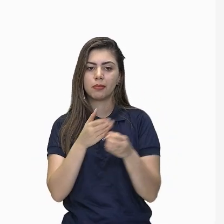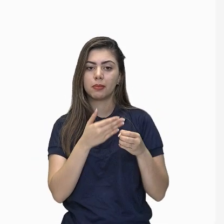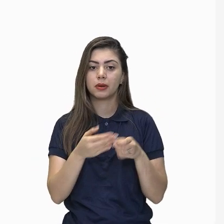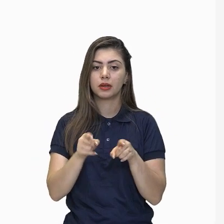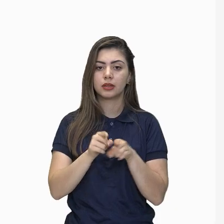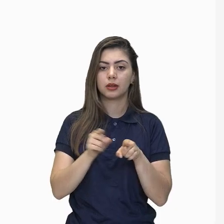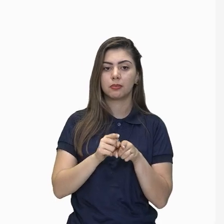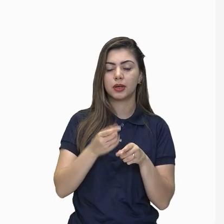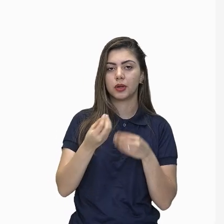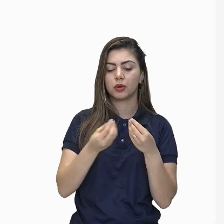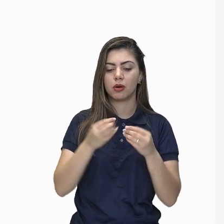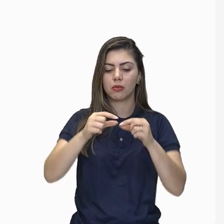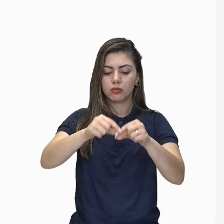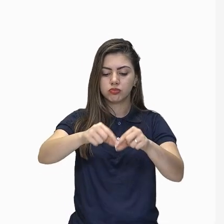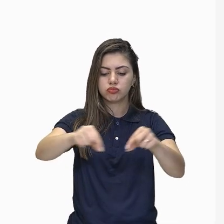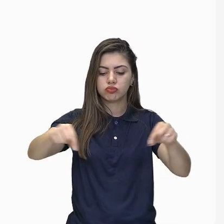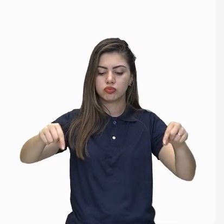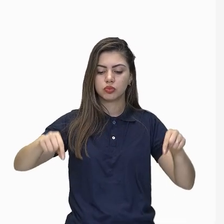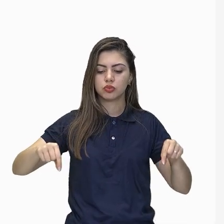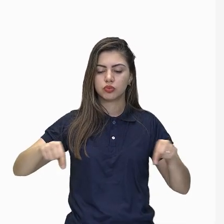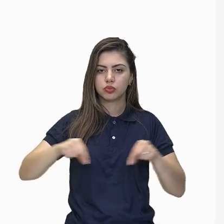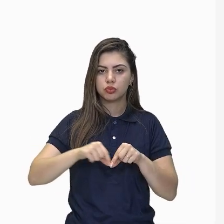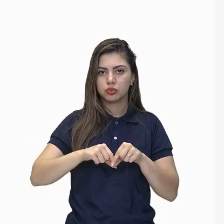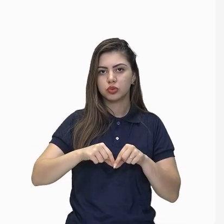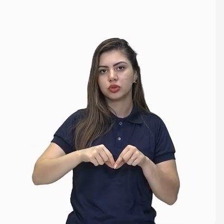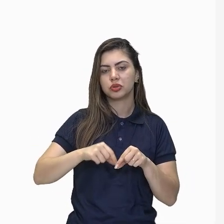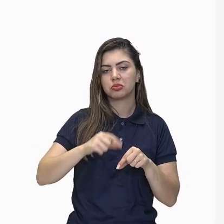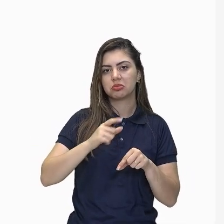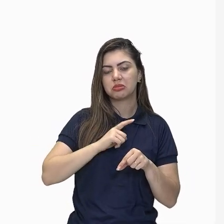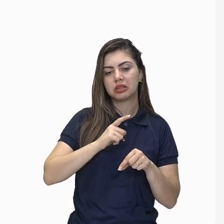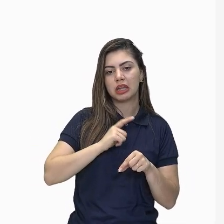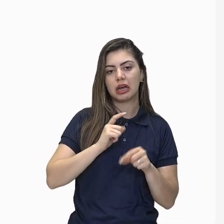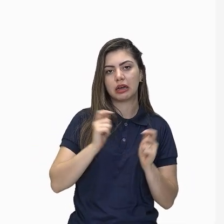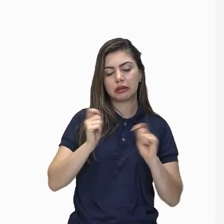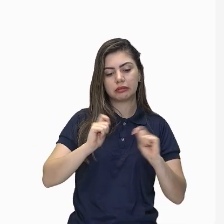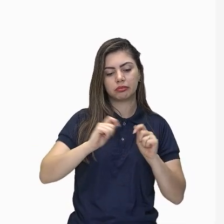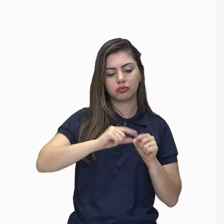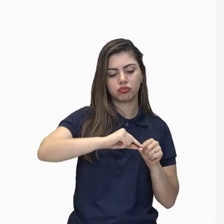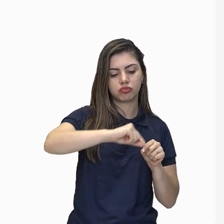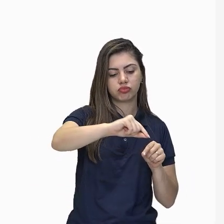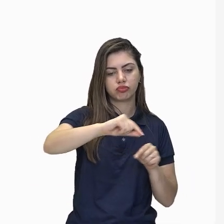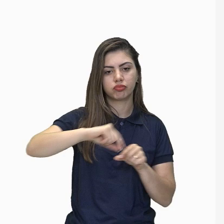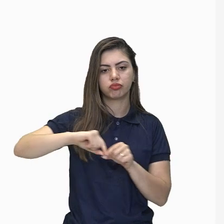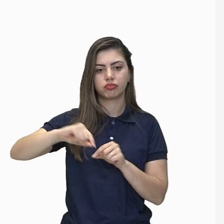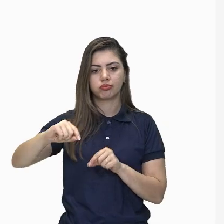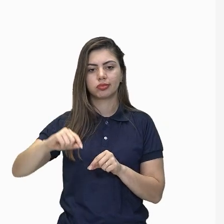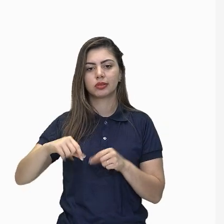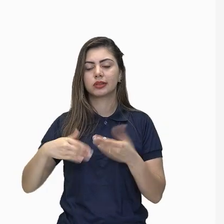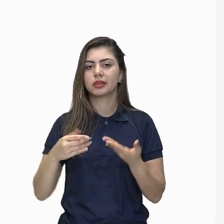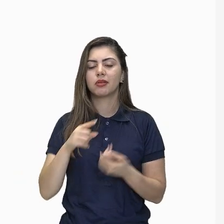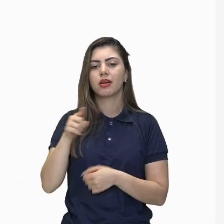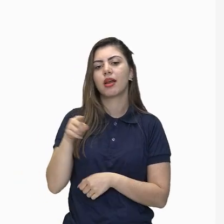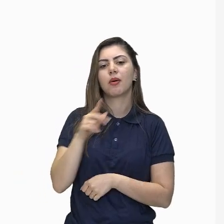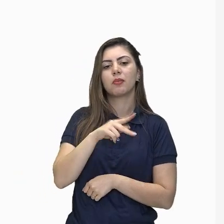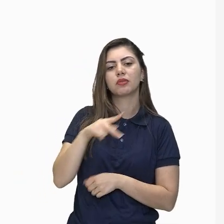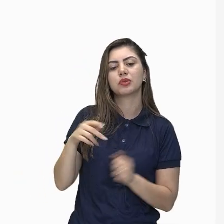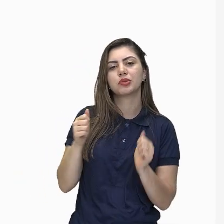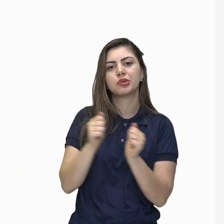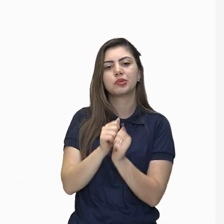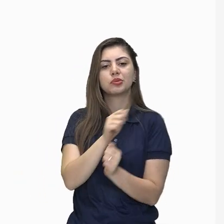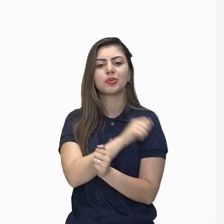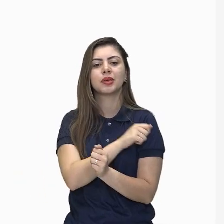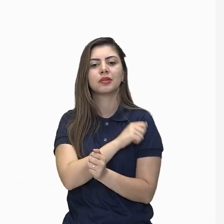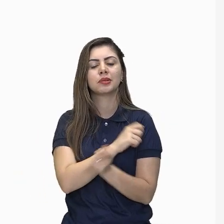chão. Então, a criatividade do professor e dos alunos transforma limitações em oportunidades. Então, gente, vocês podem também